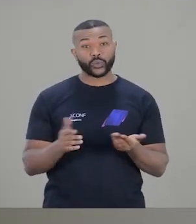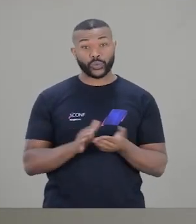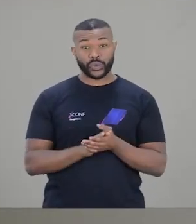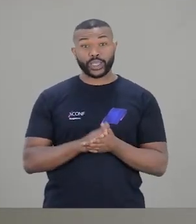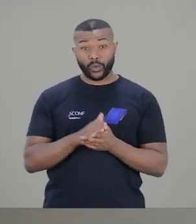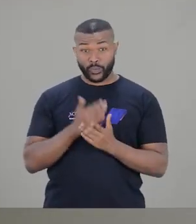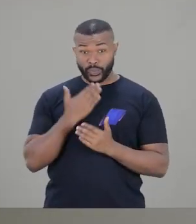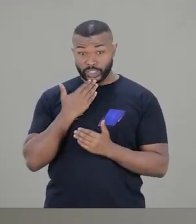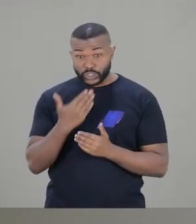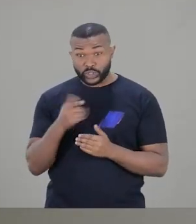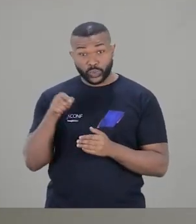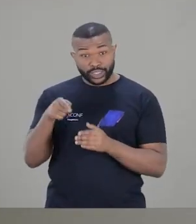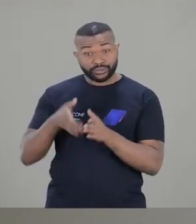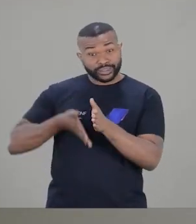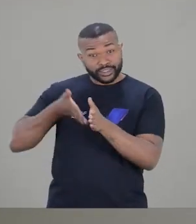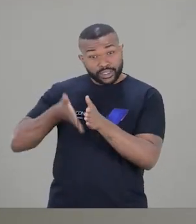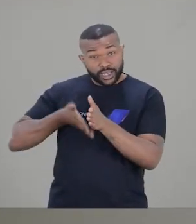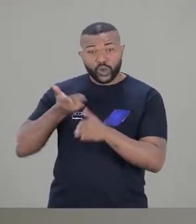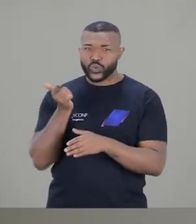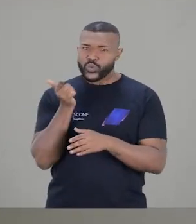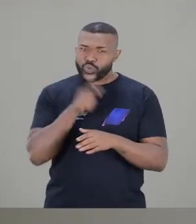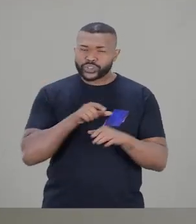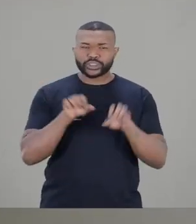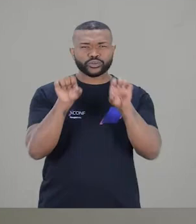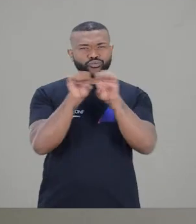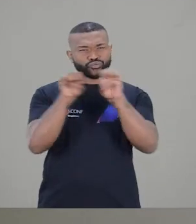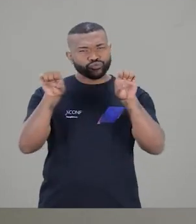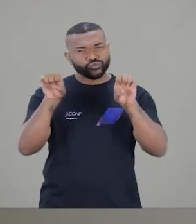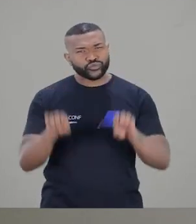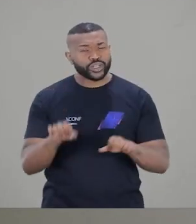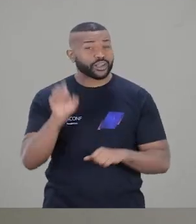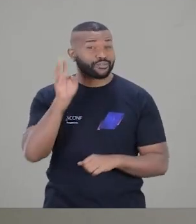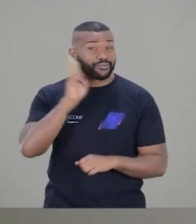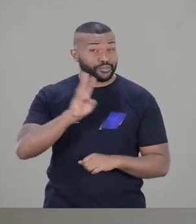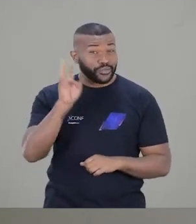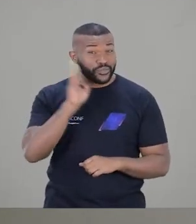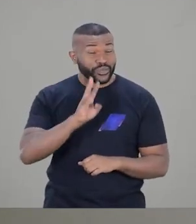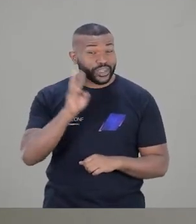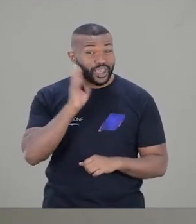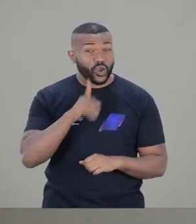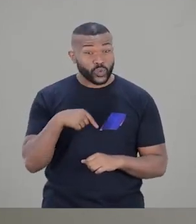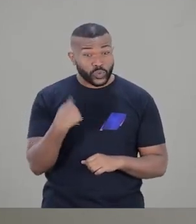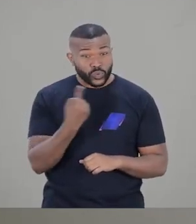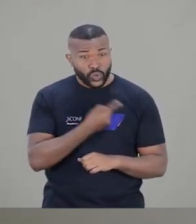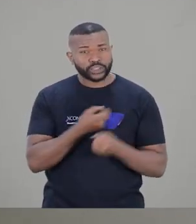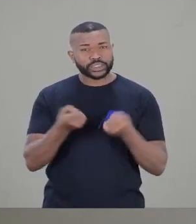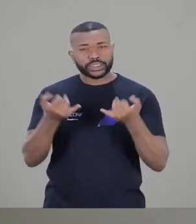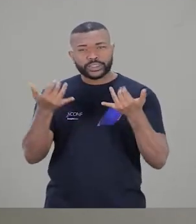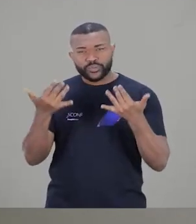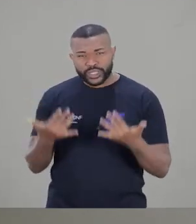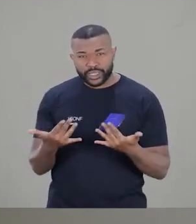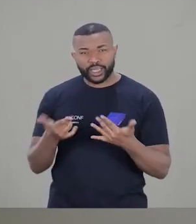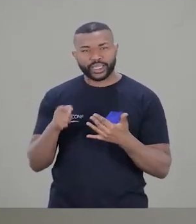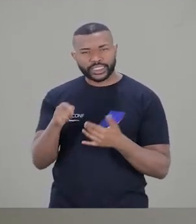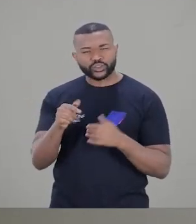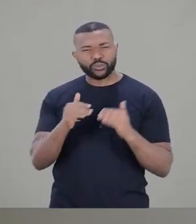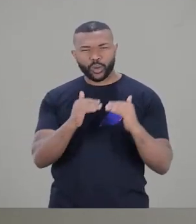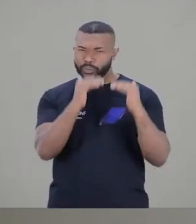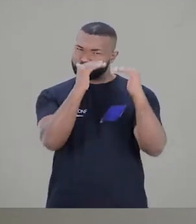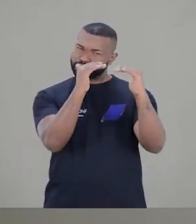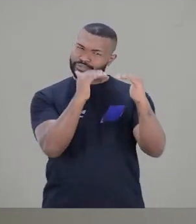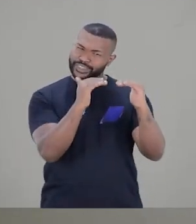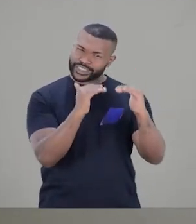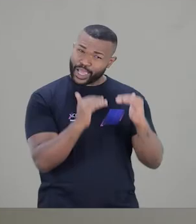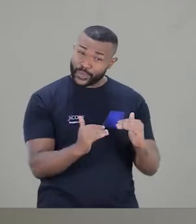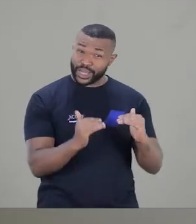a release trem foi super importante, conseguimos estruturar legal, trouxemos bastante, posso falar, bastante